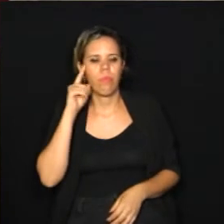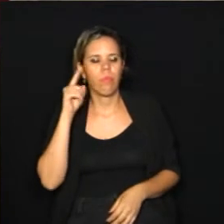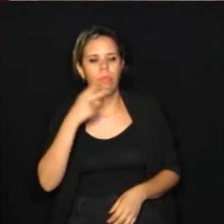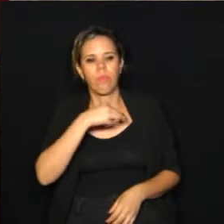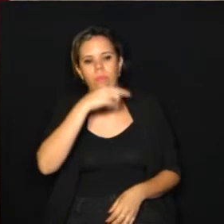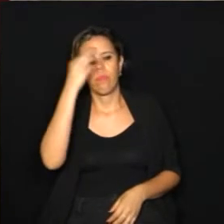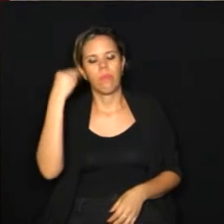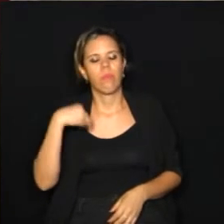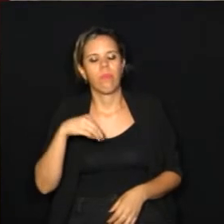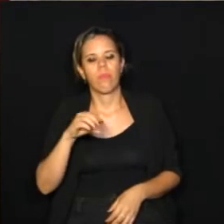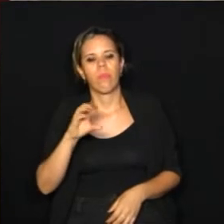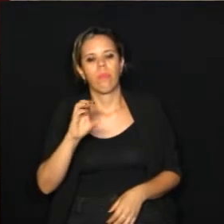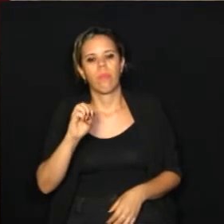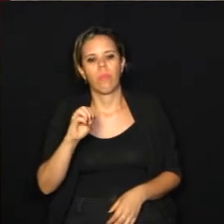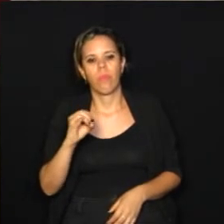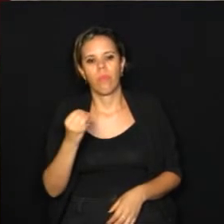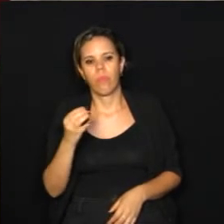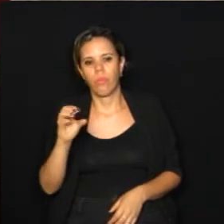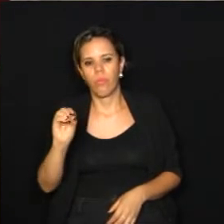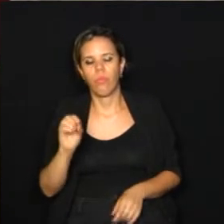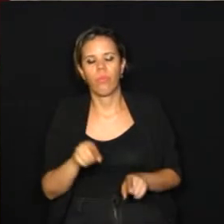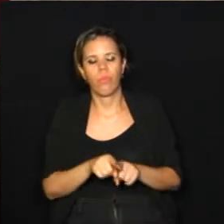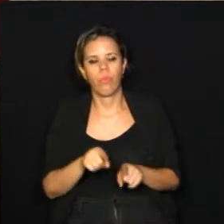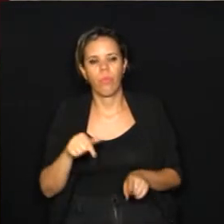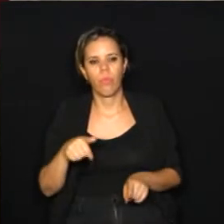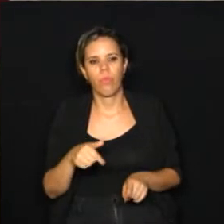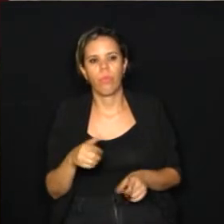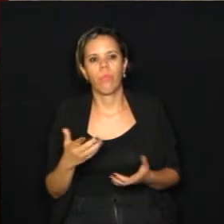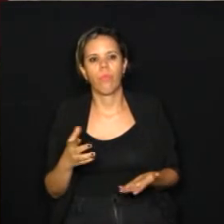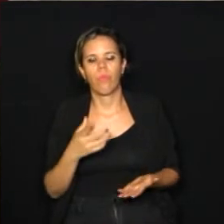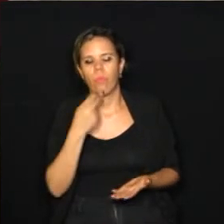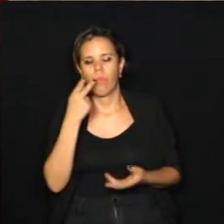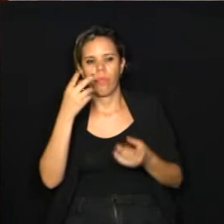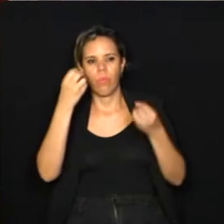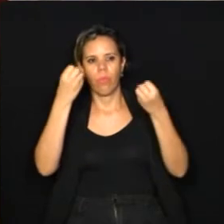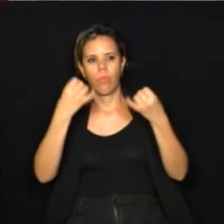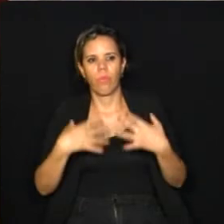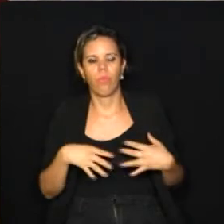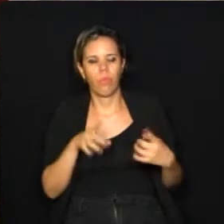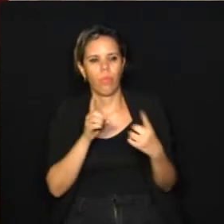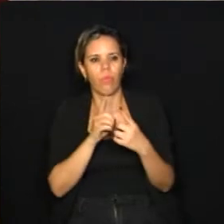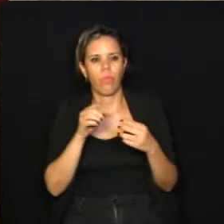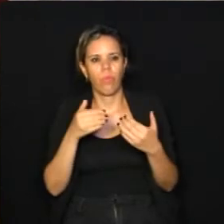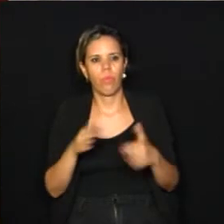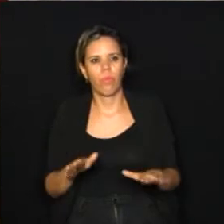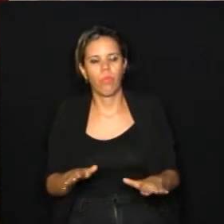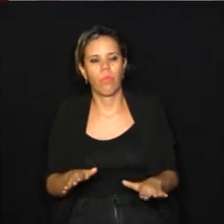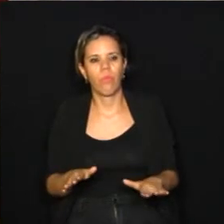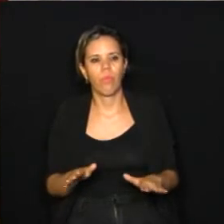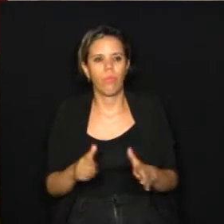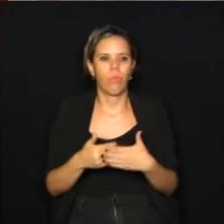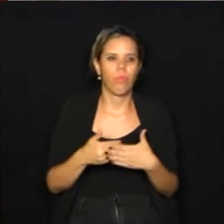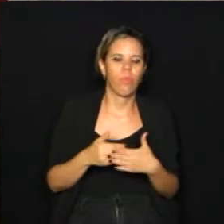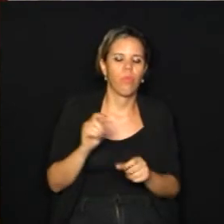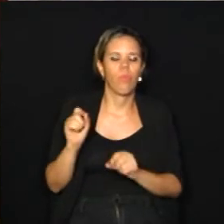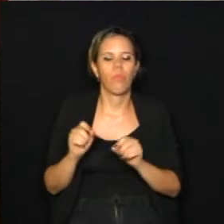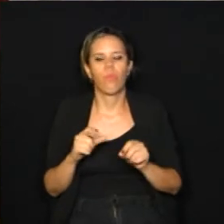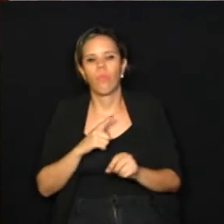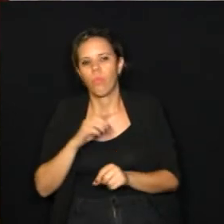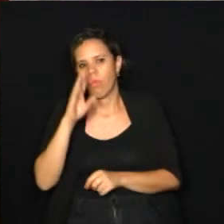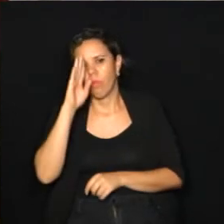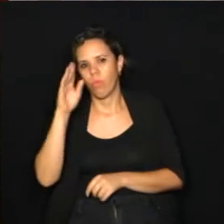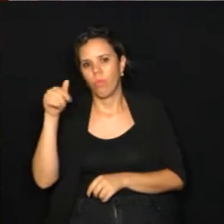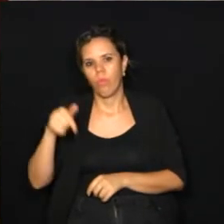padroeira, Nossa Senhora da Conceição. E vamos falar um pouquinho sobre os serviços, aquele famoso abre e fecha,